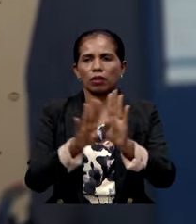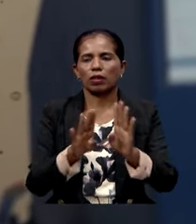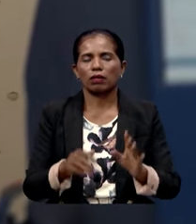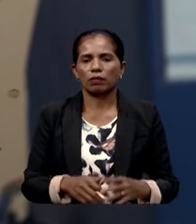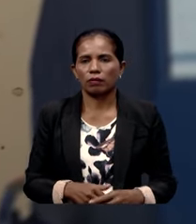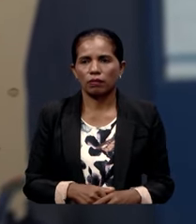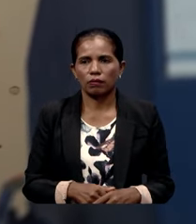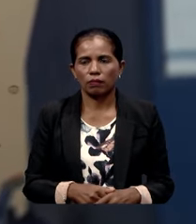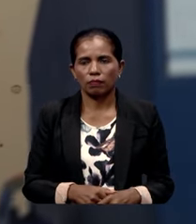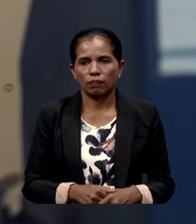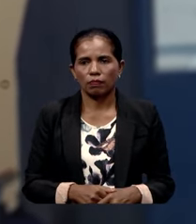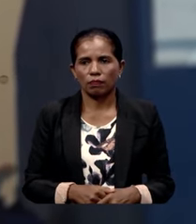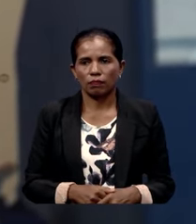be,